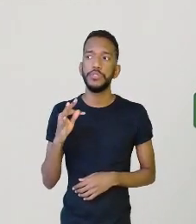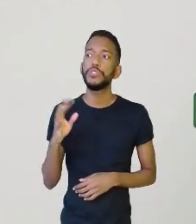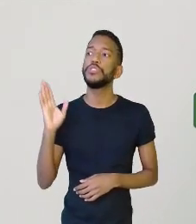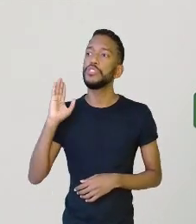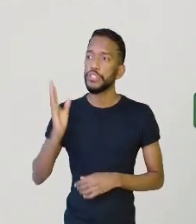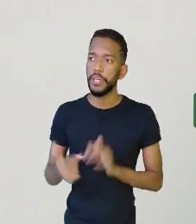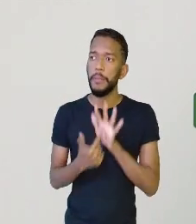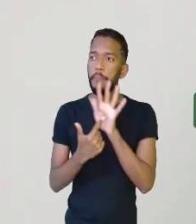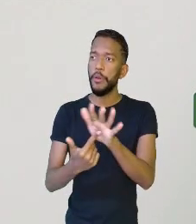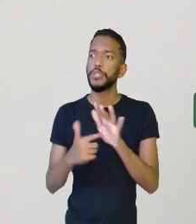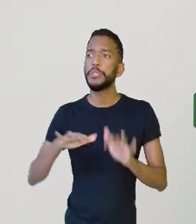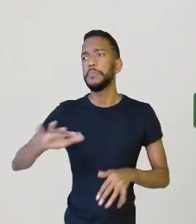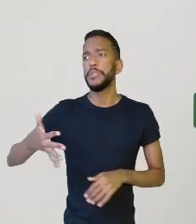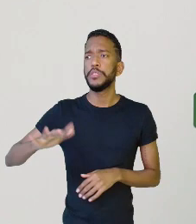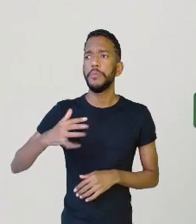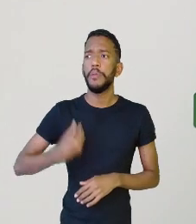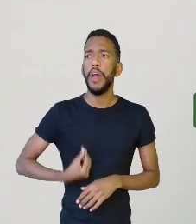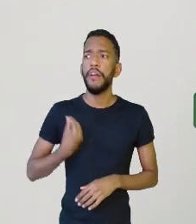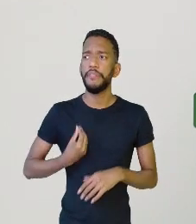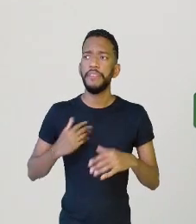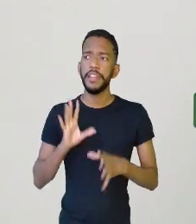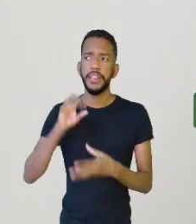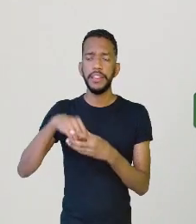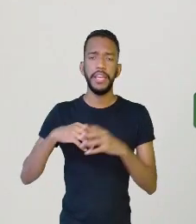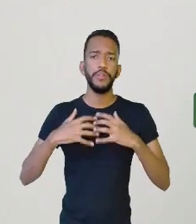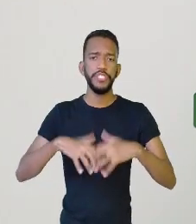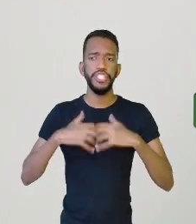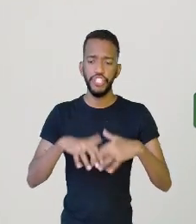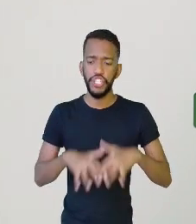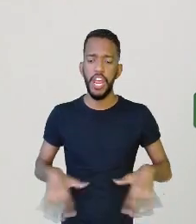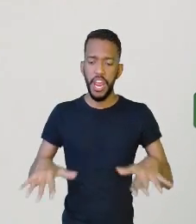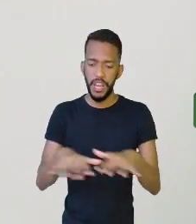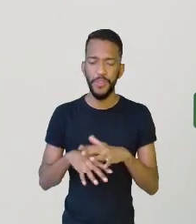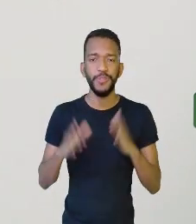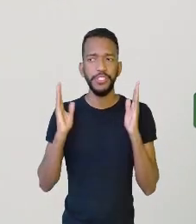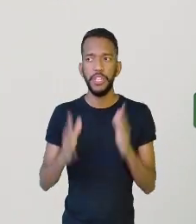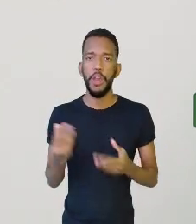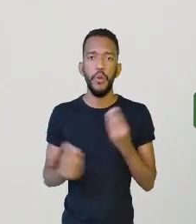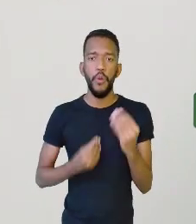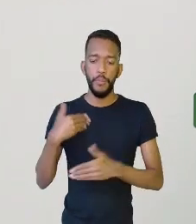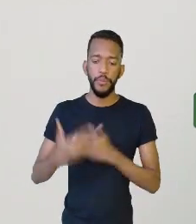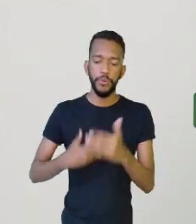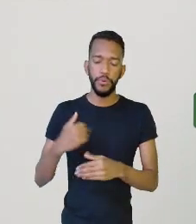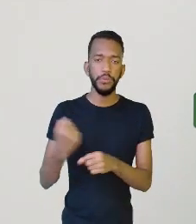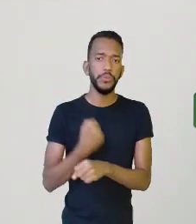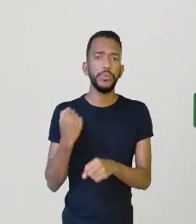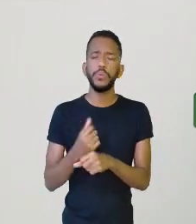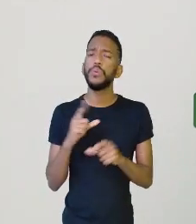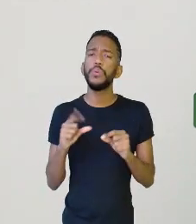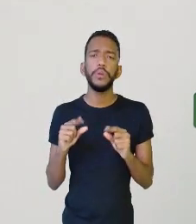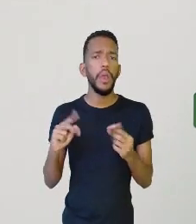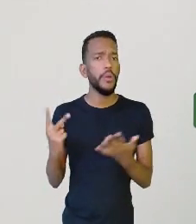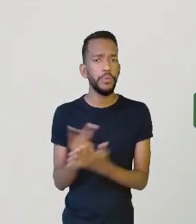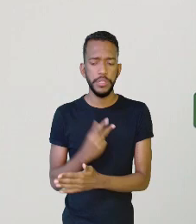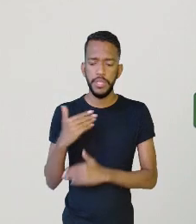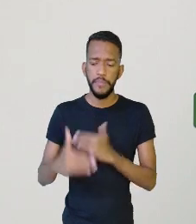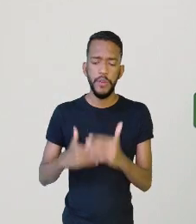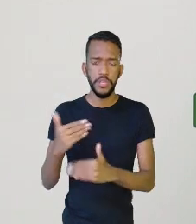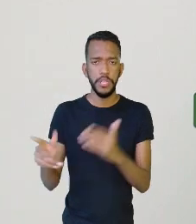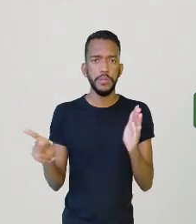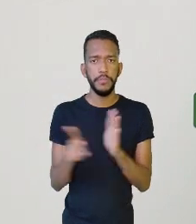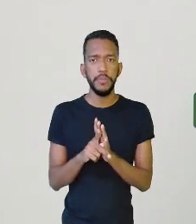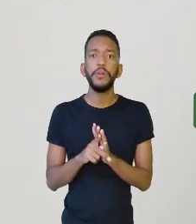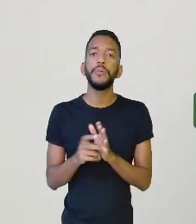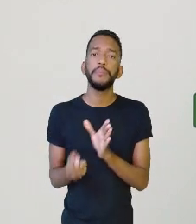era mais ou menos a vida nos engenhos, como era a construção, o que era que acontecia nesse processo